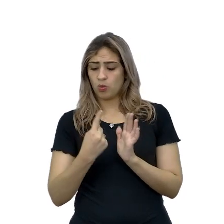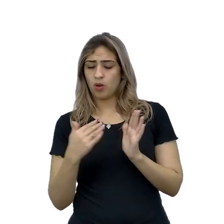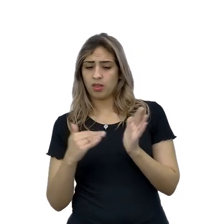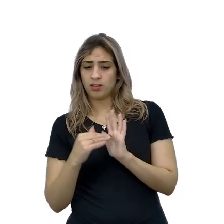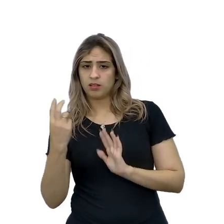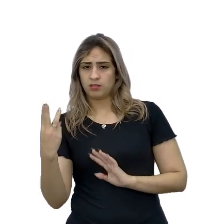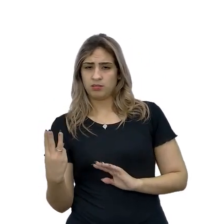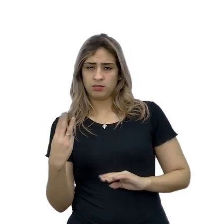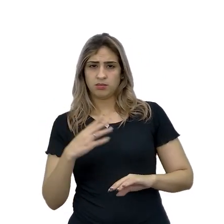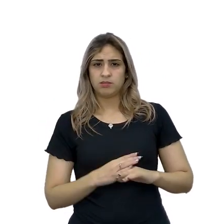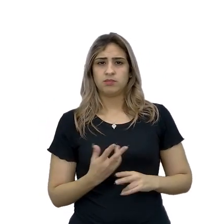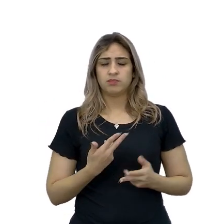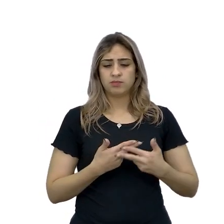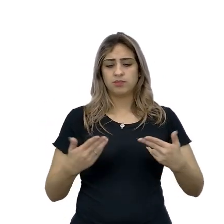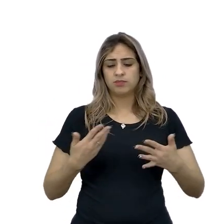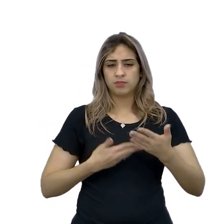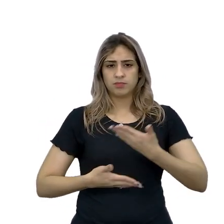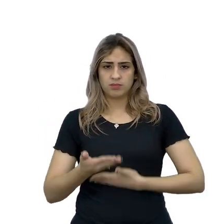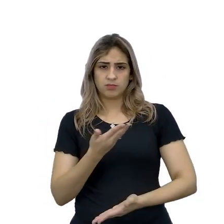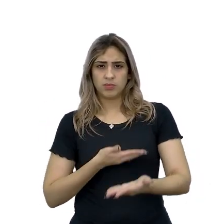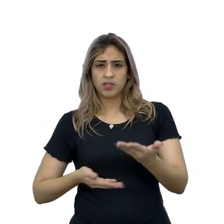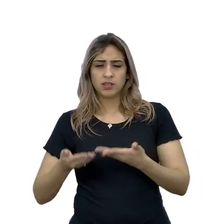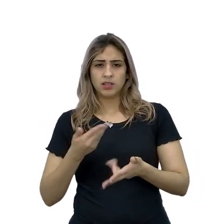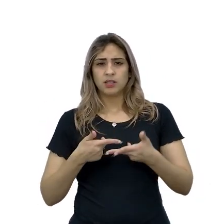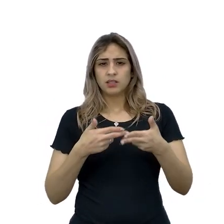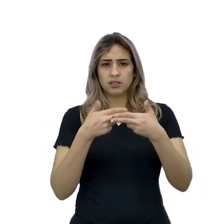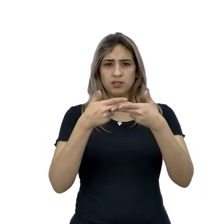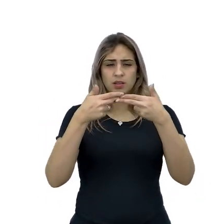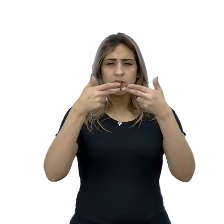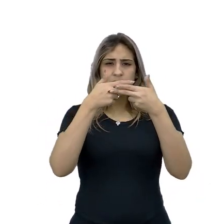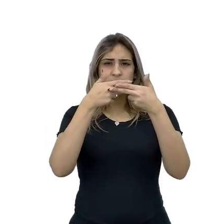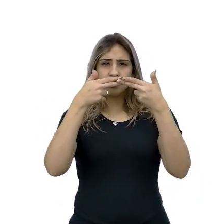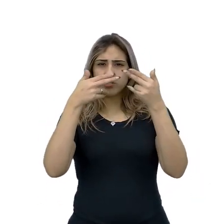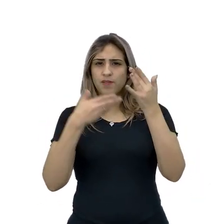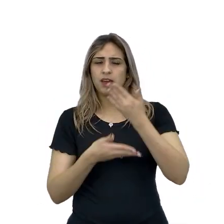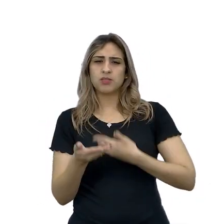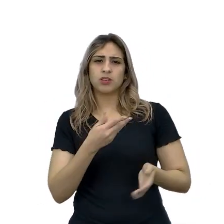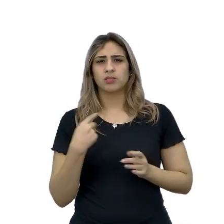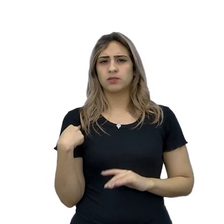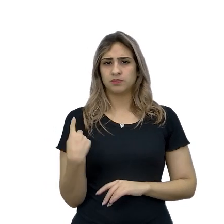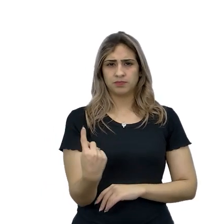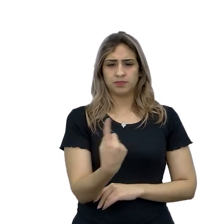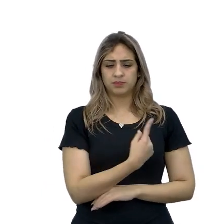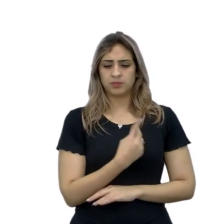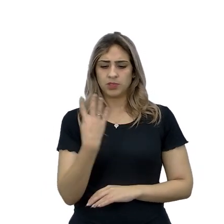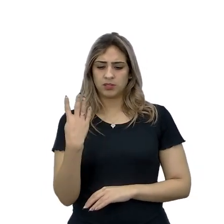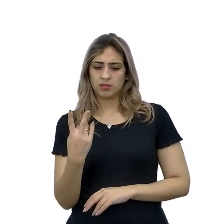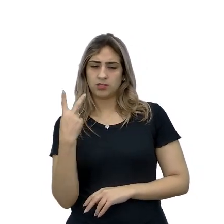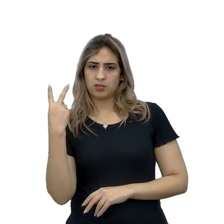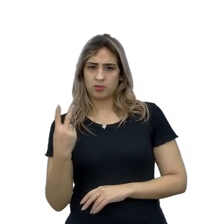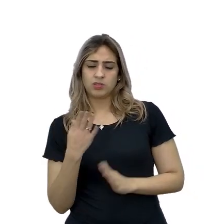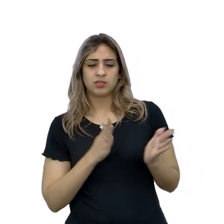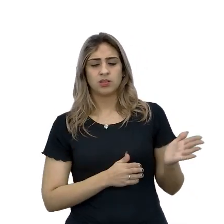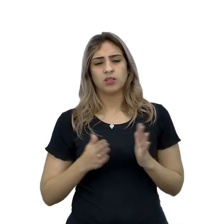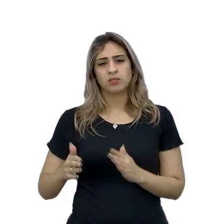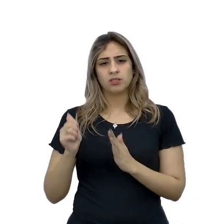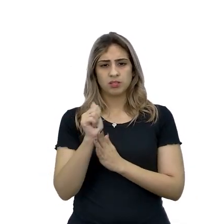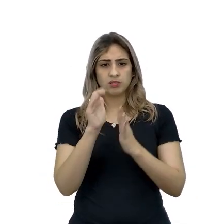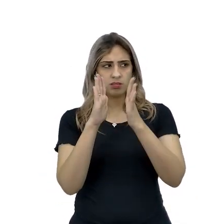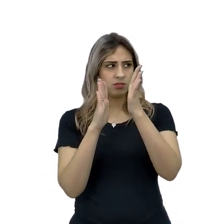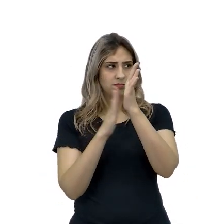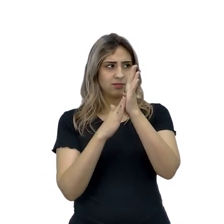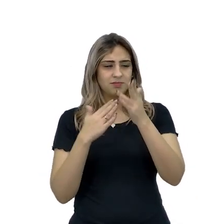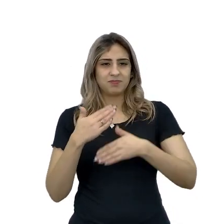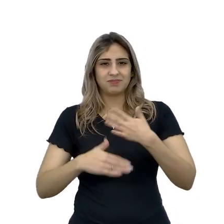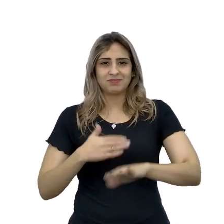no quarto bimestre, de 4 a 6. Então, foram, ao total, em 2022, 42 sequências de atividade